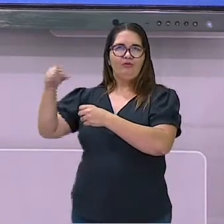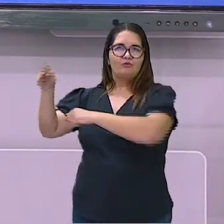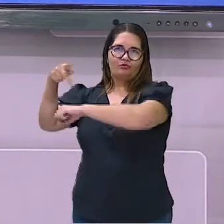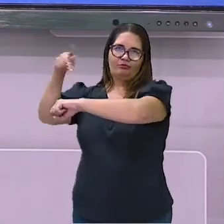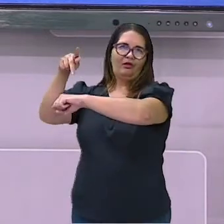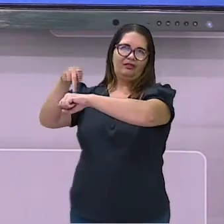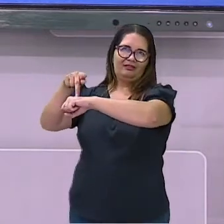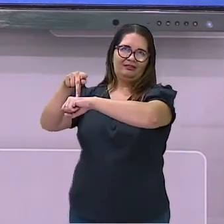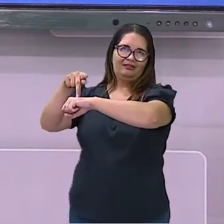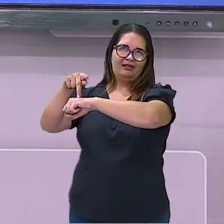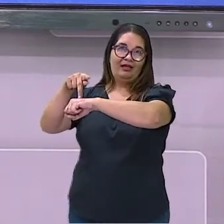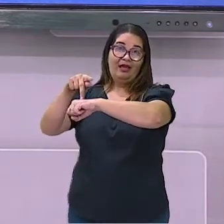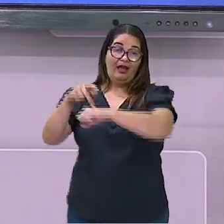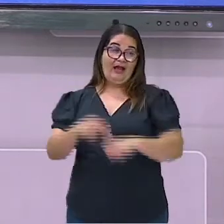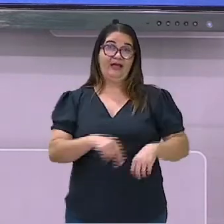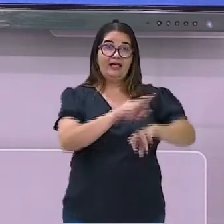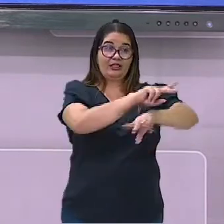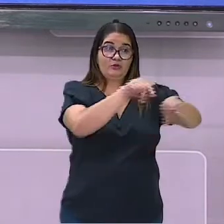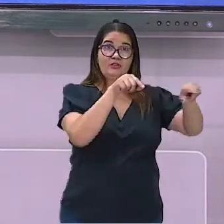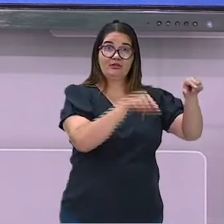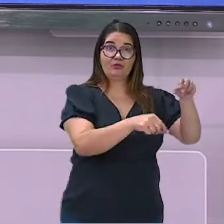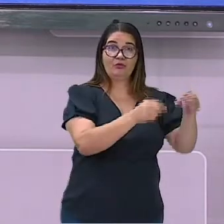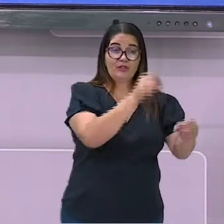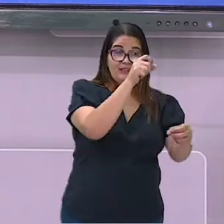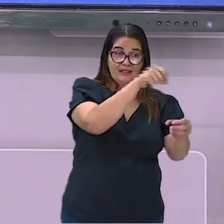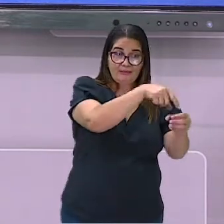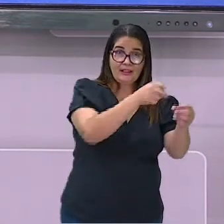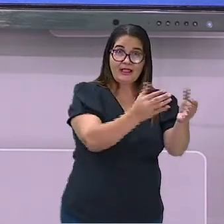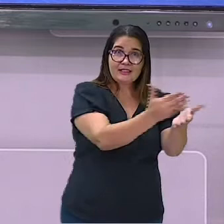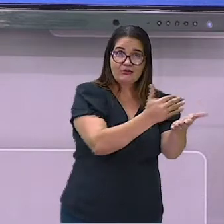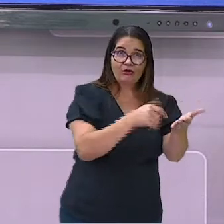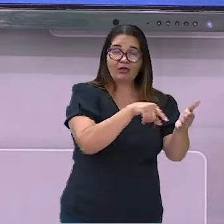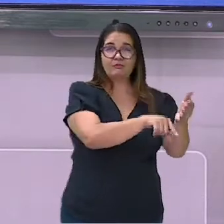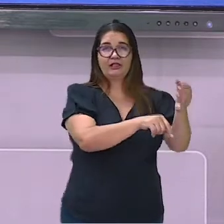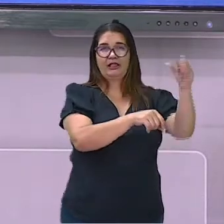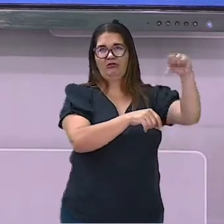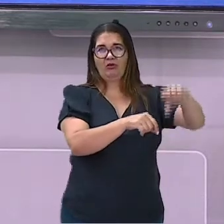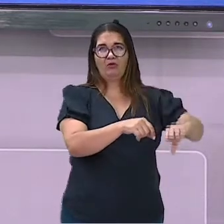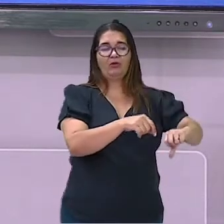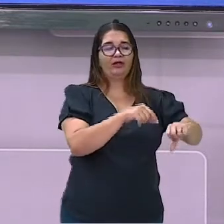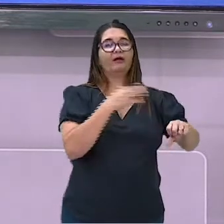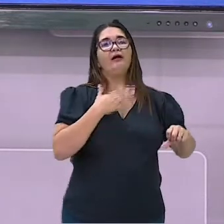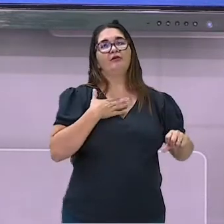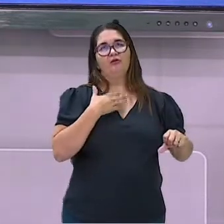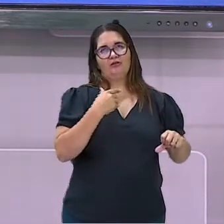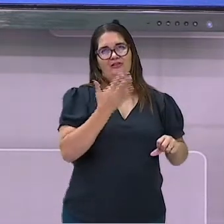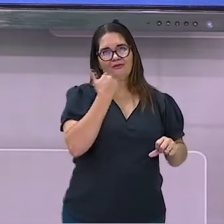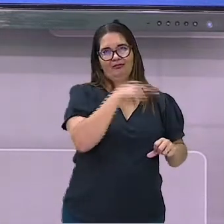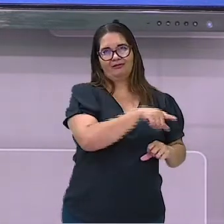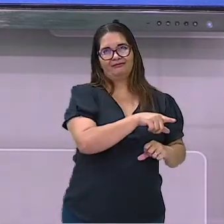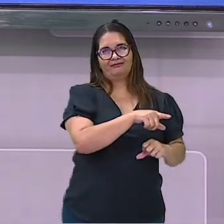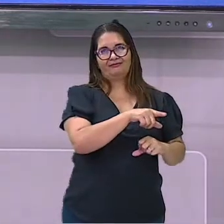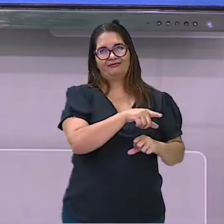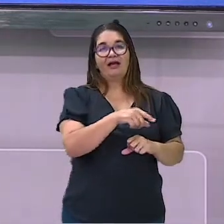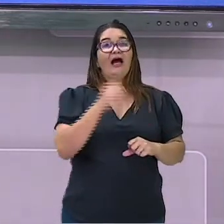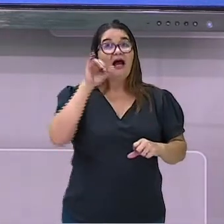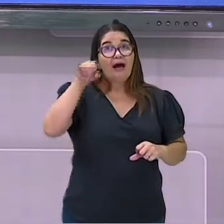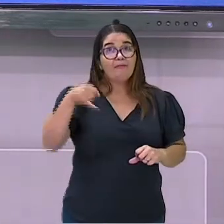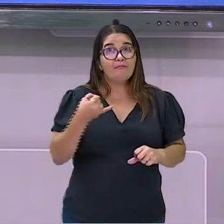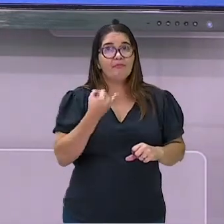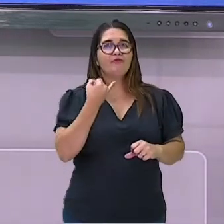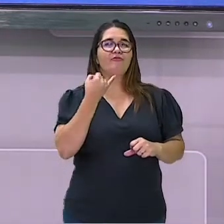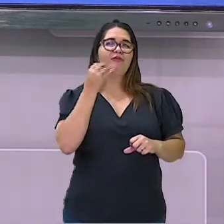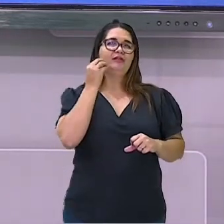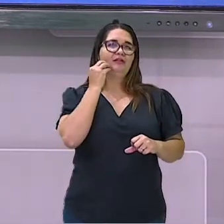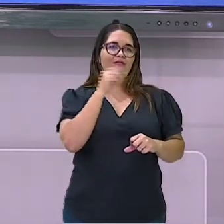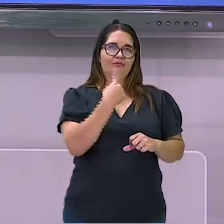1530, 1532, 34, até hoje, em 2021, nós sofremos